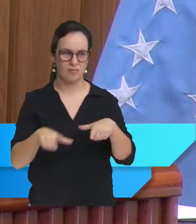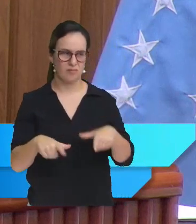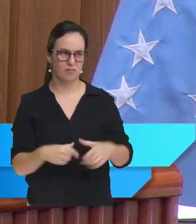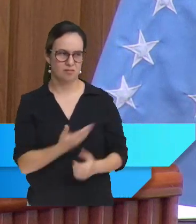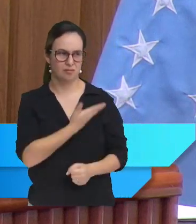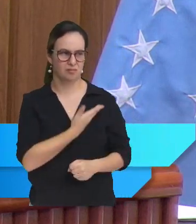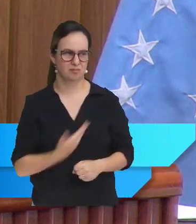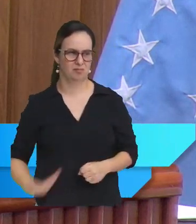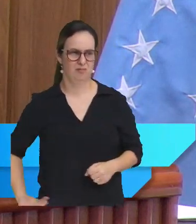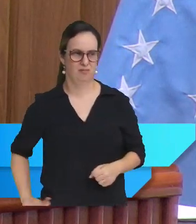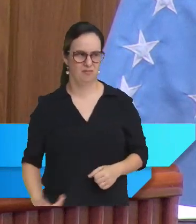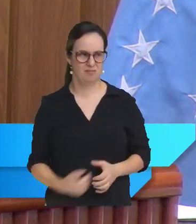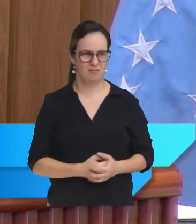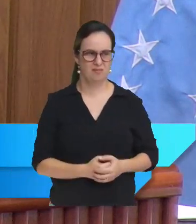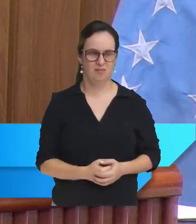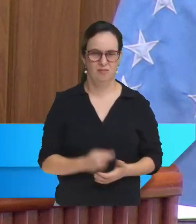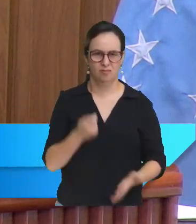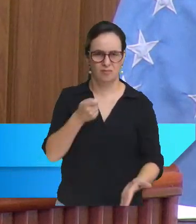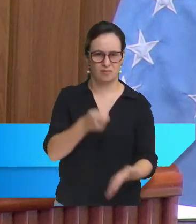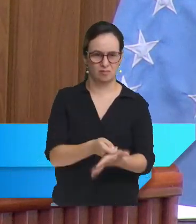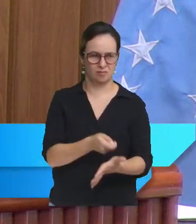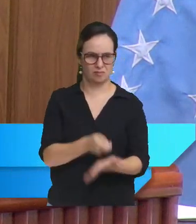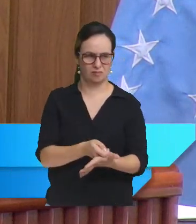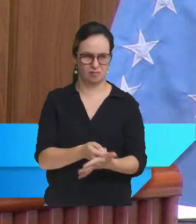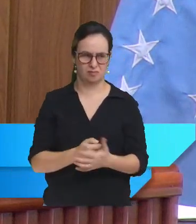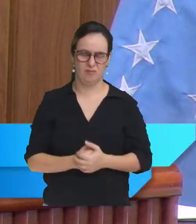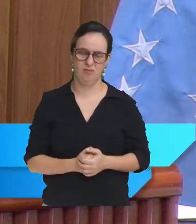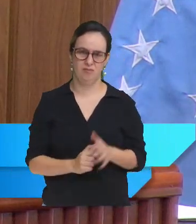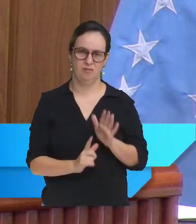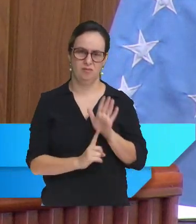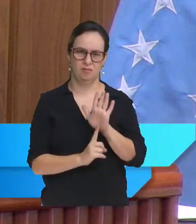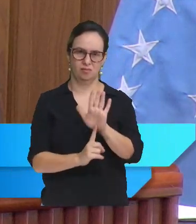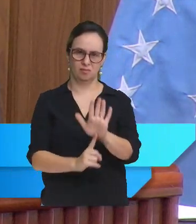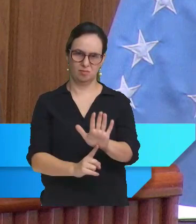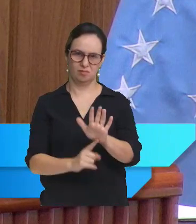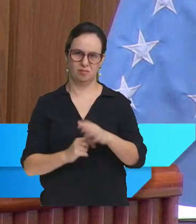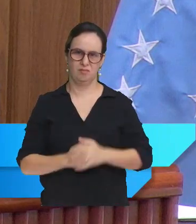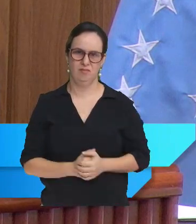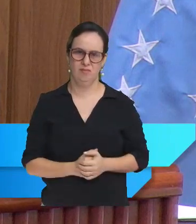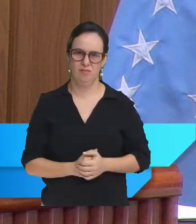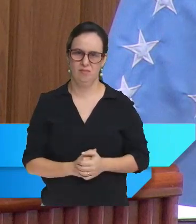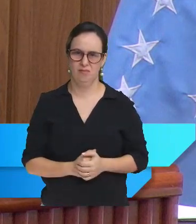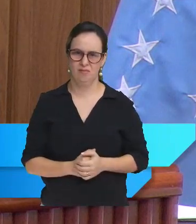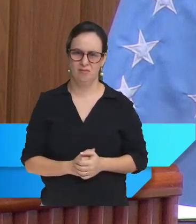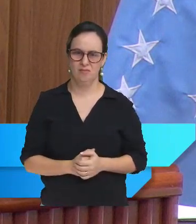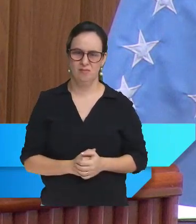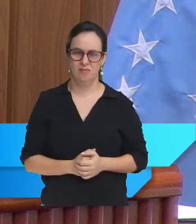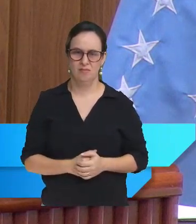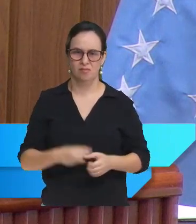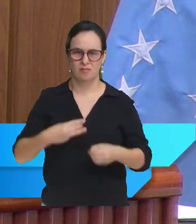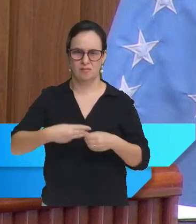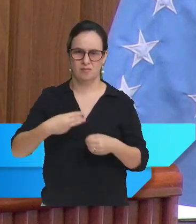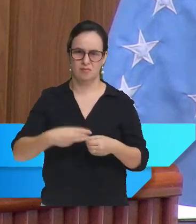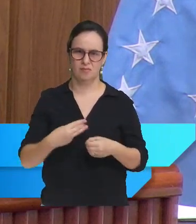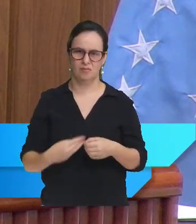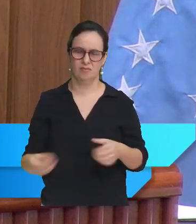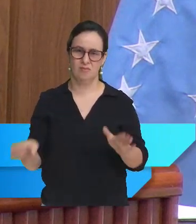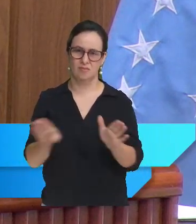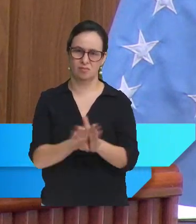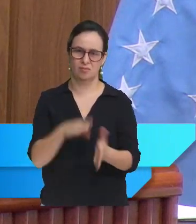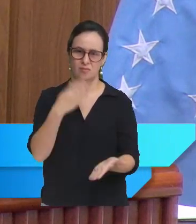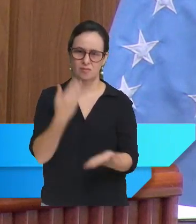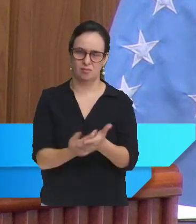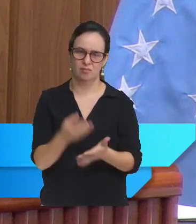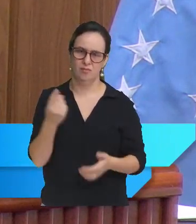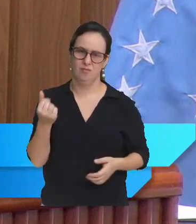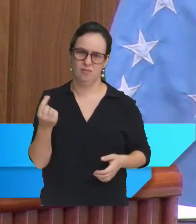Então, acho que essa decisão ela demonstra a qualidade da representação jurídica do município, que vem perdendo arrecadação,